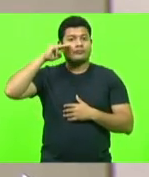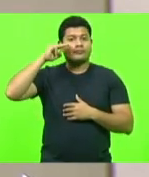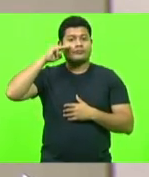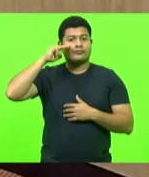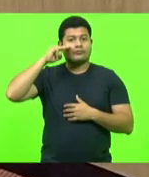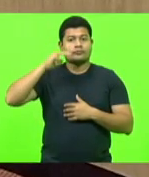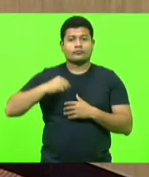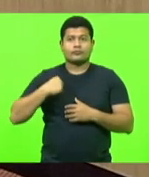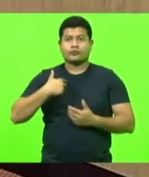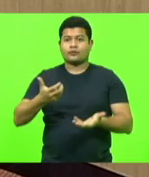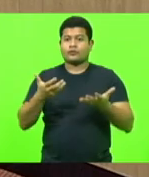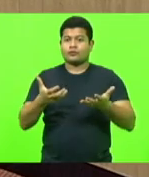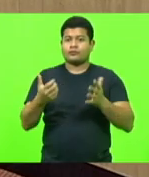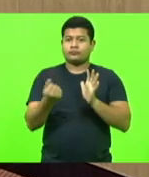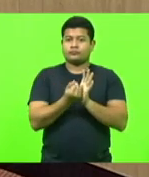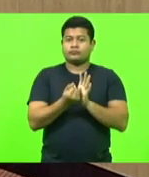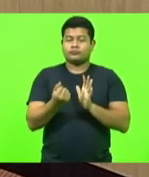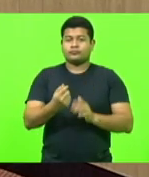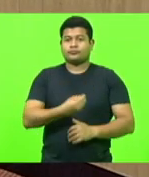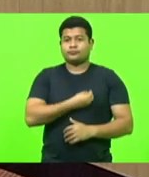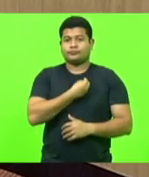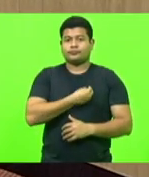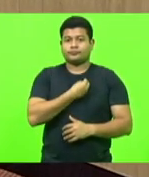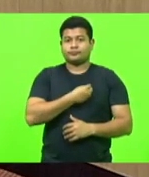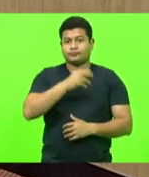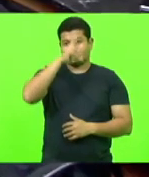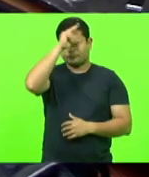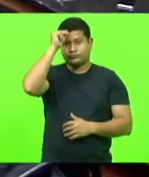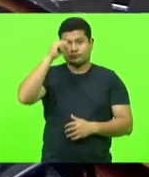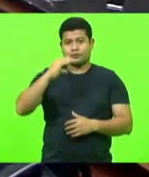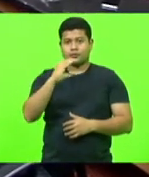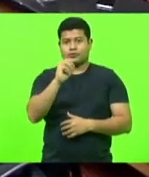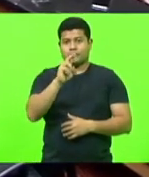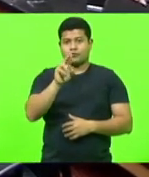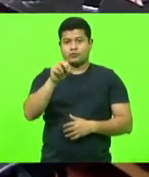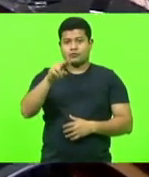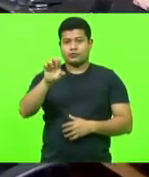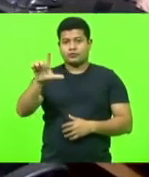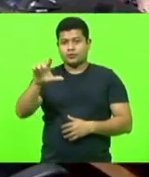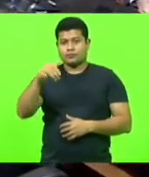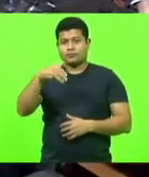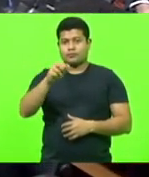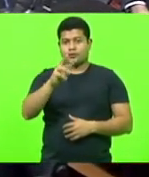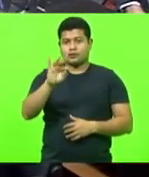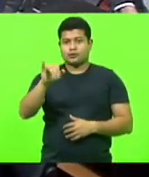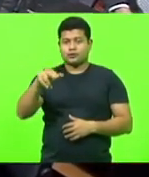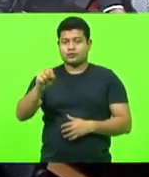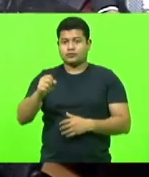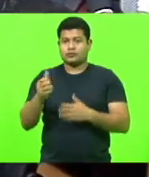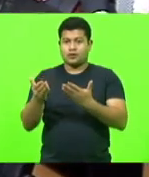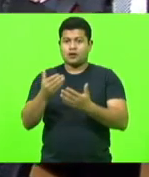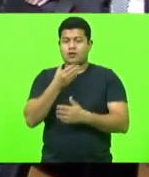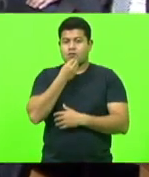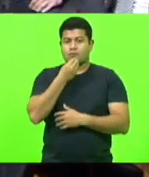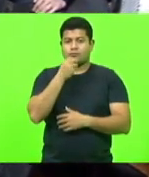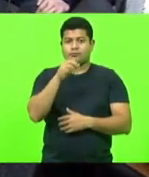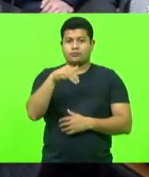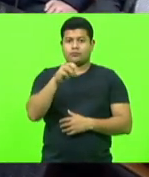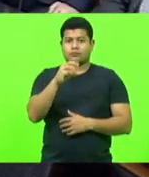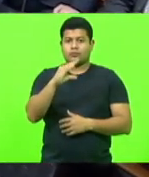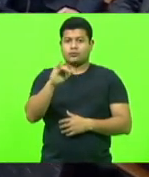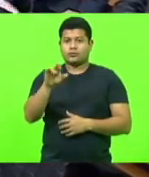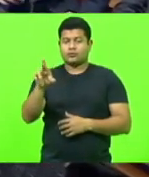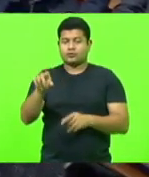queria registrar aqui a presença do prefeito de Coronel Martins, Moacir Bresolim, e também da vereadora